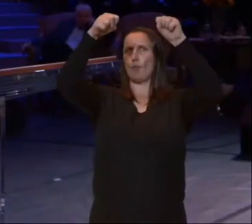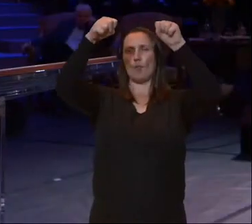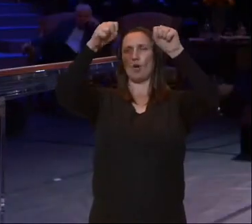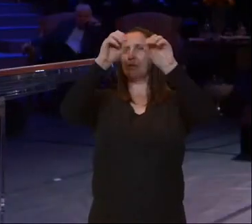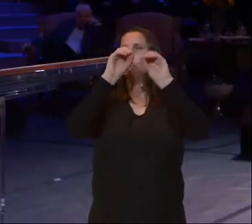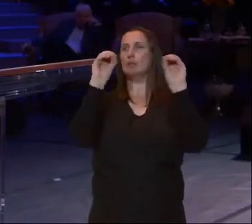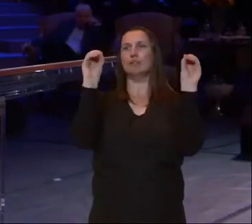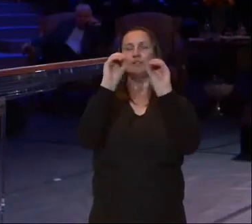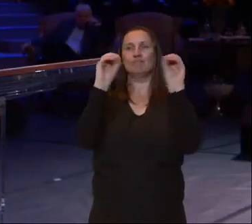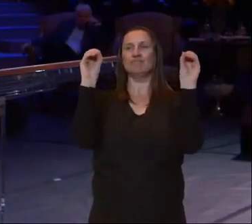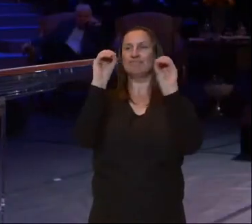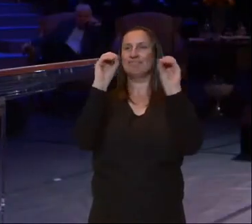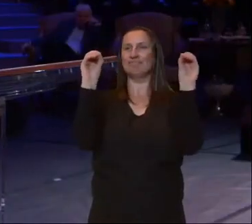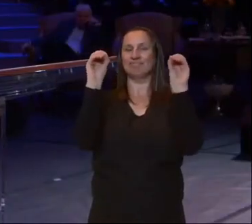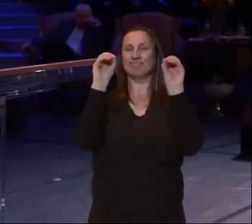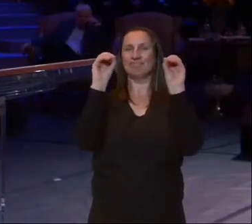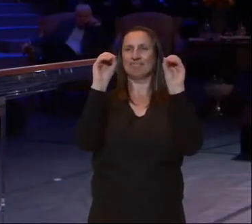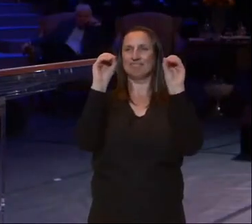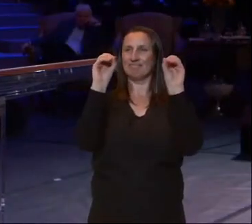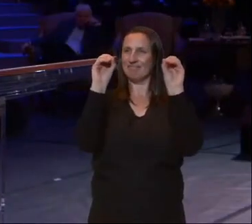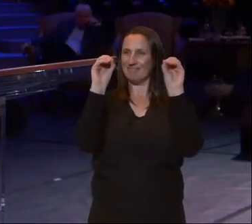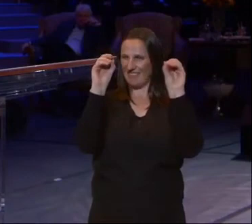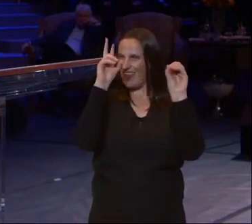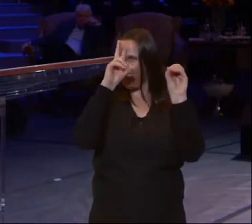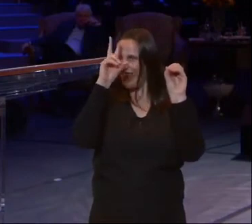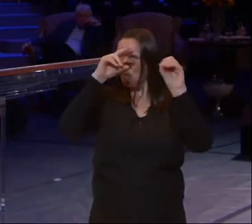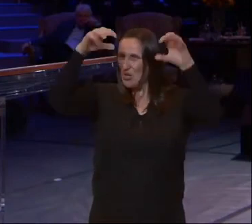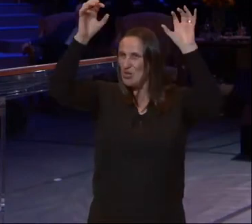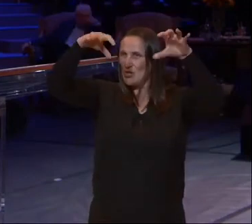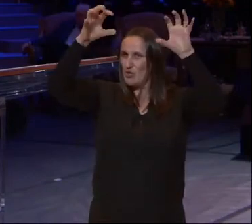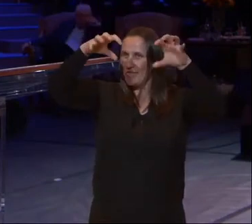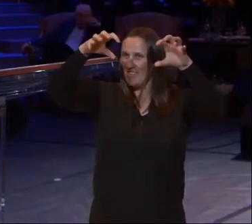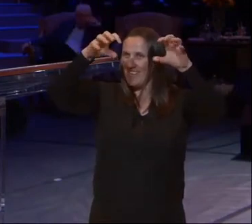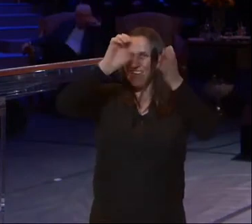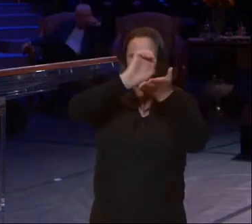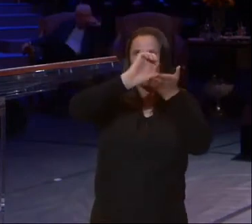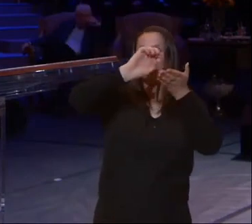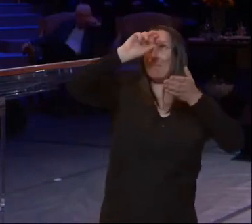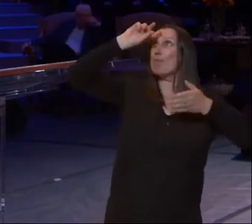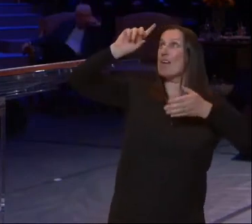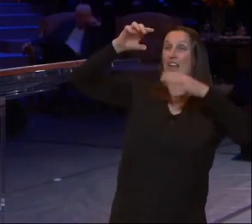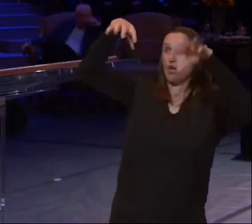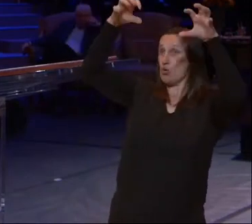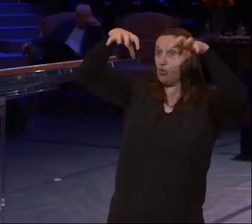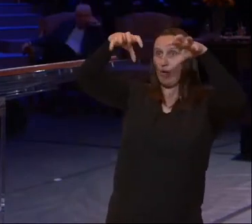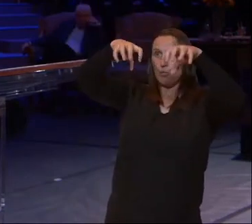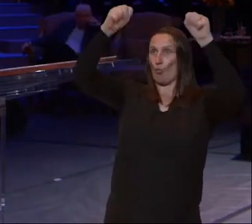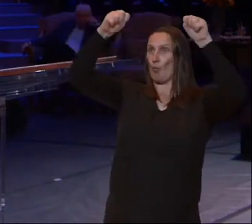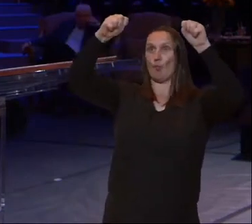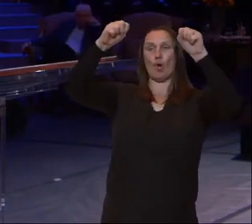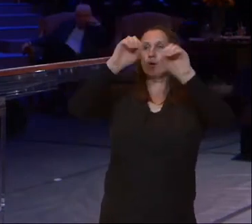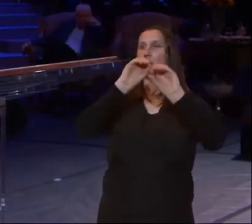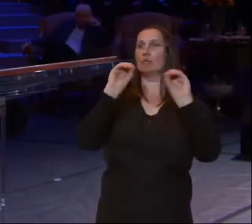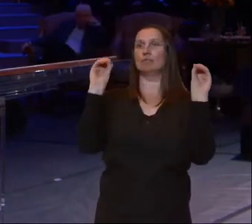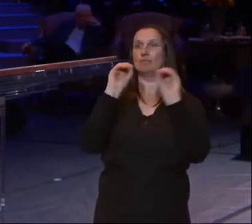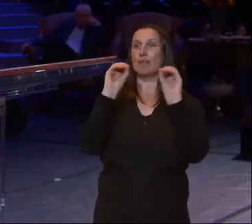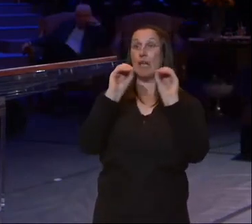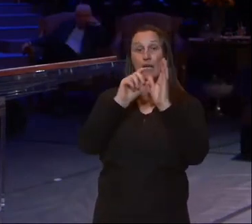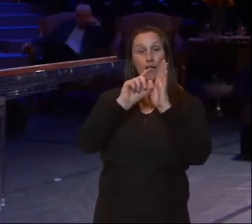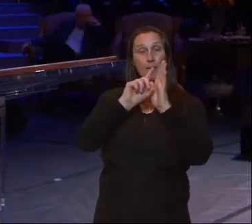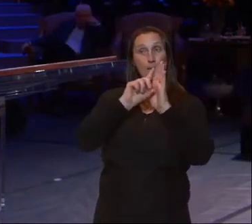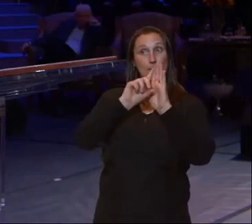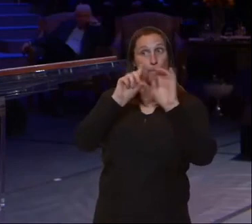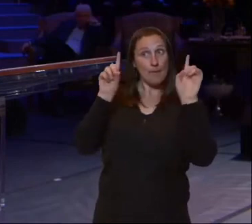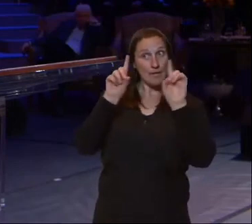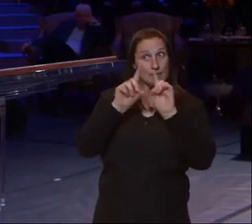Israel, durante pelo menos 2 anos Elias fica na casa daquela mulher. Mas antes disso,